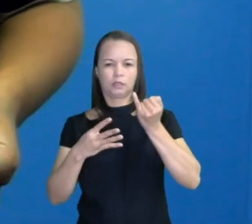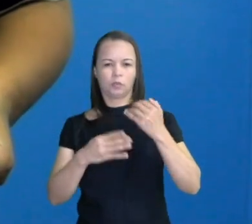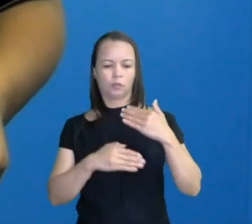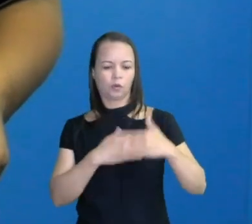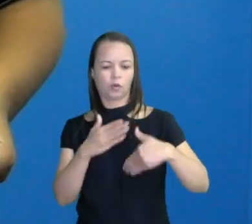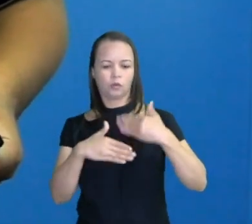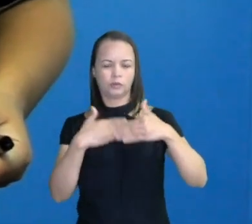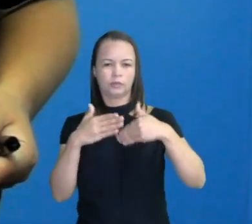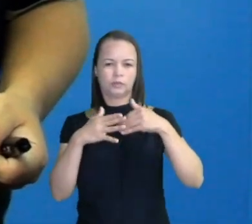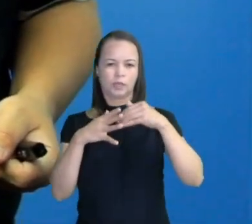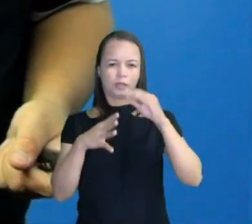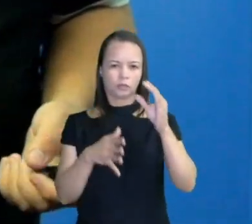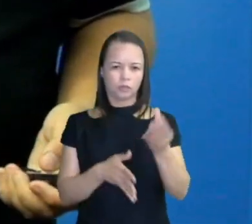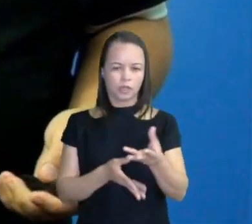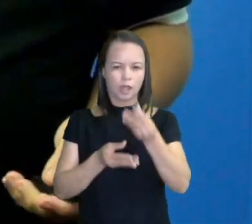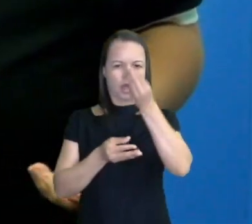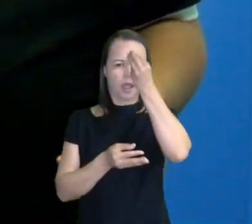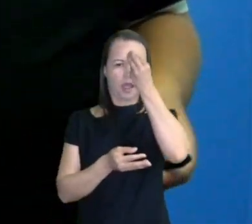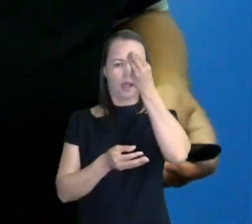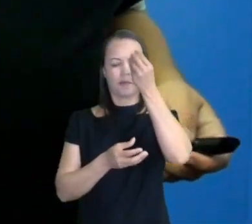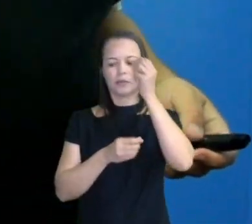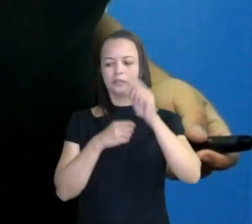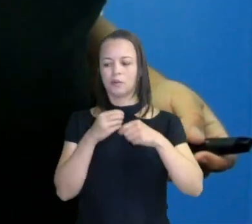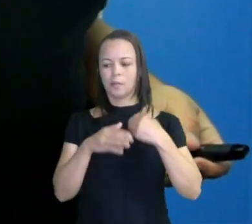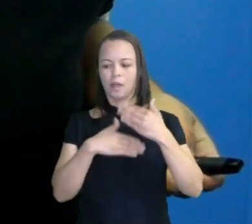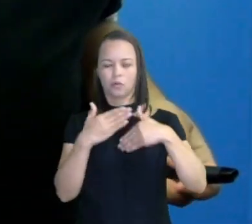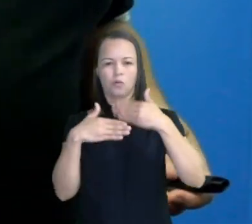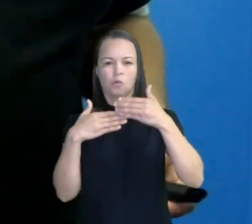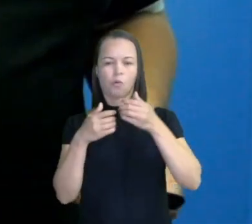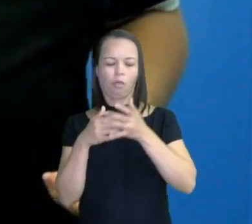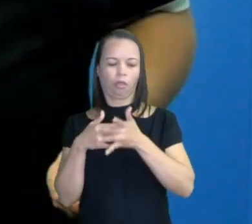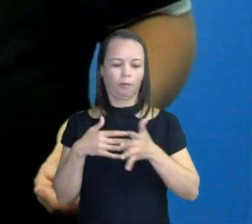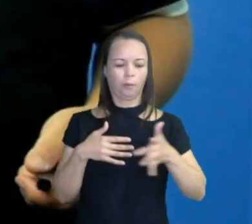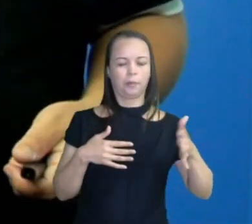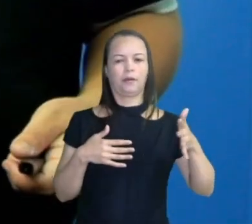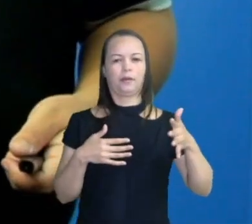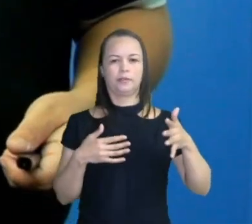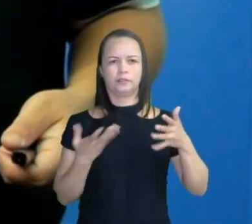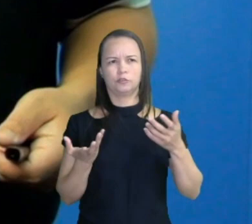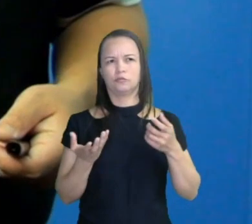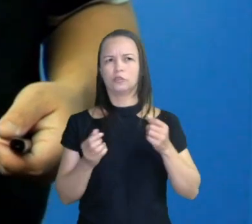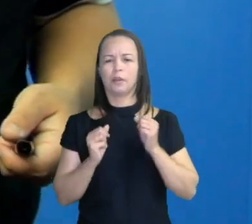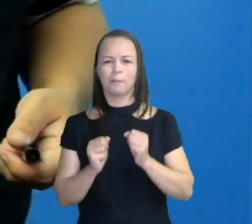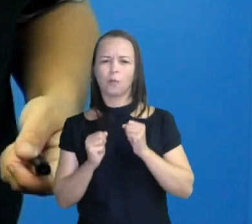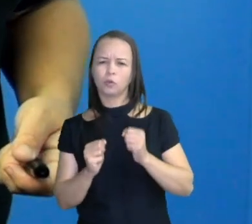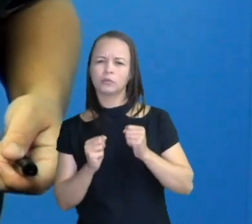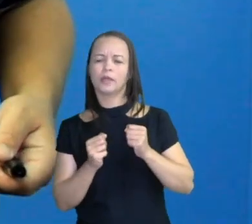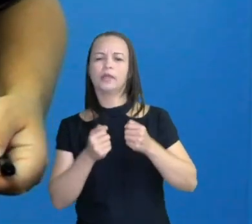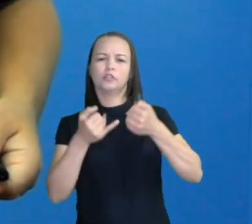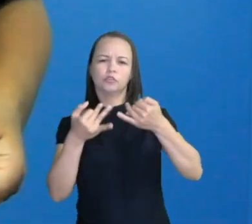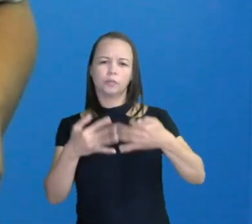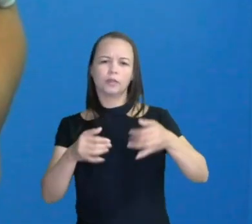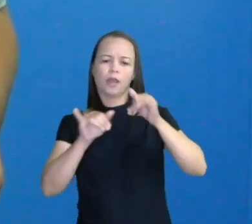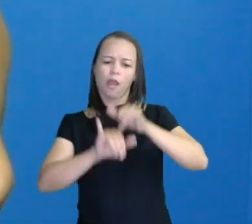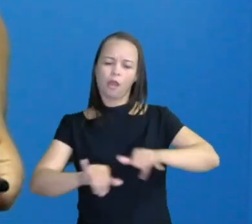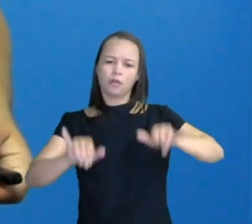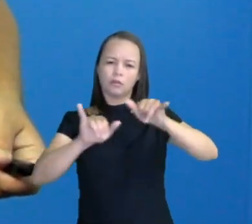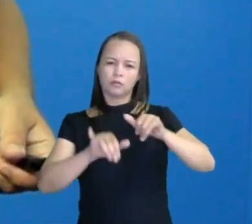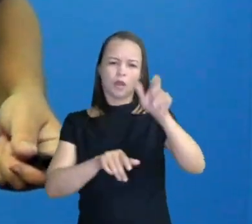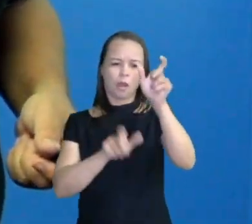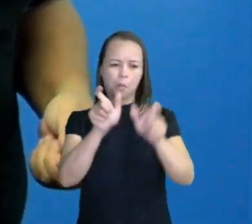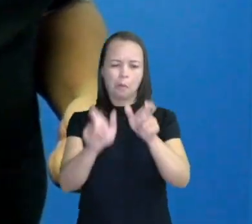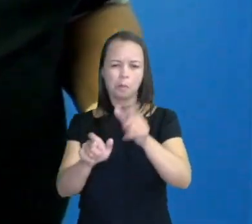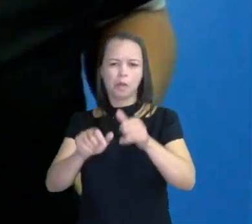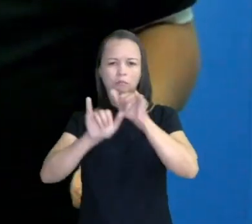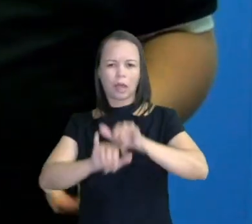de armazenamento para em um longo prazo, né? Você até poder passar essa informação a alguém.